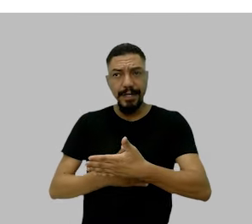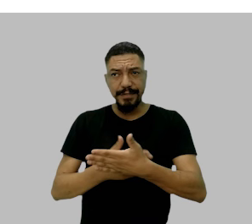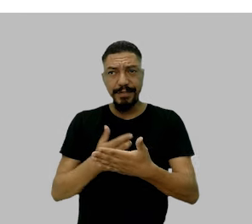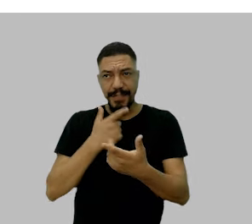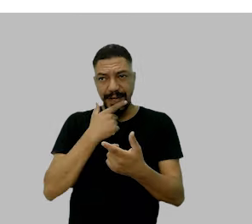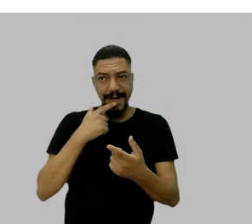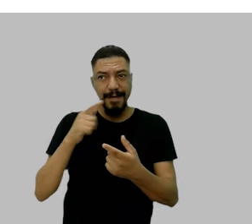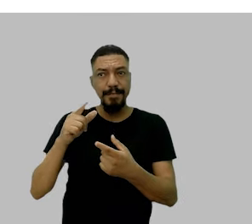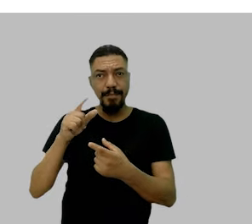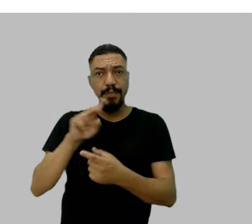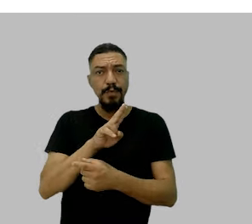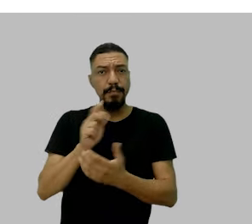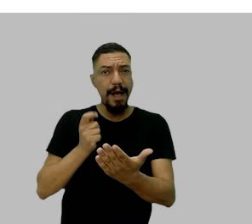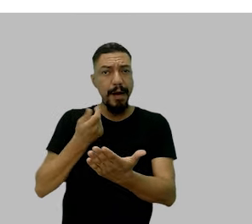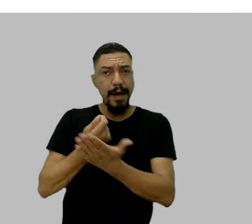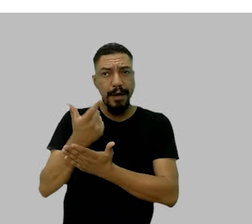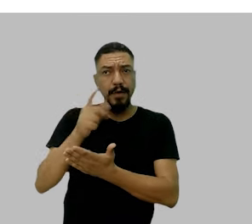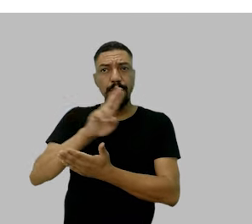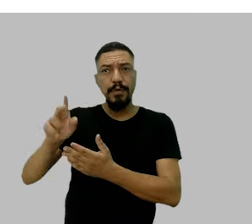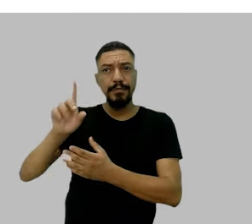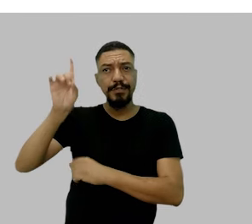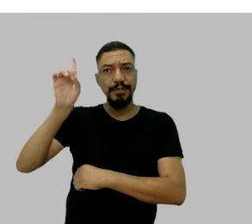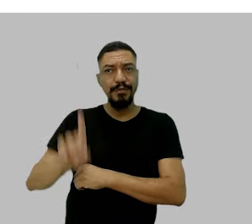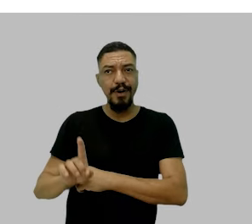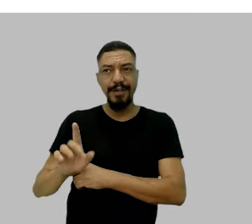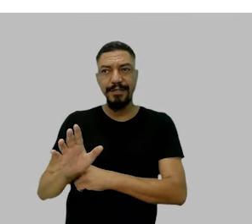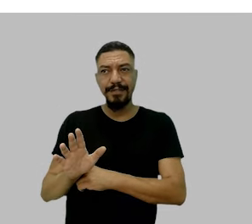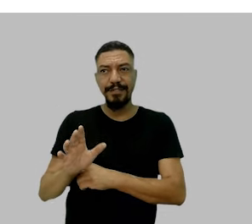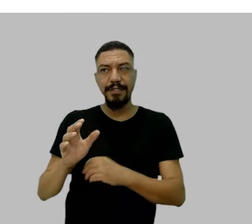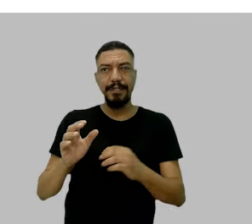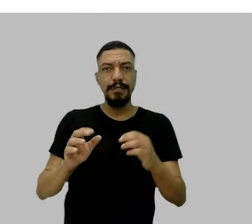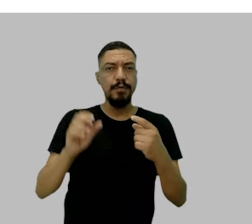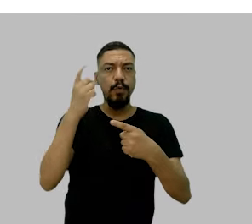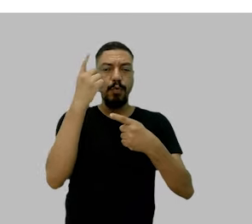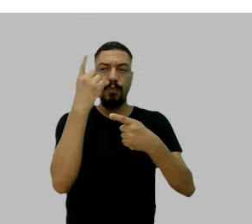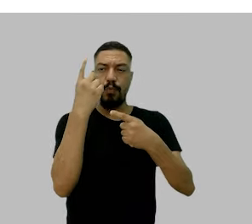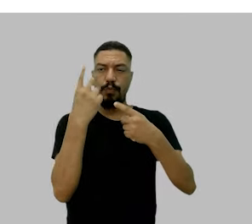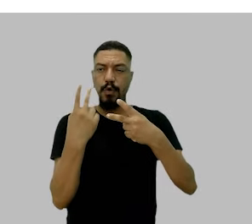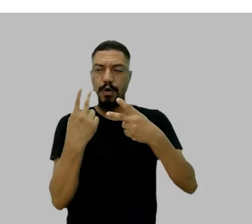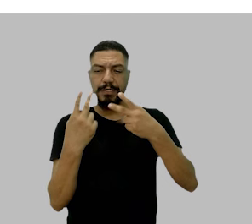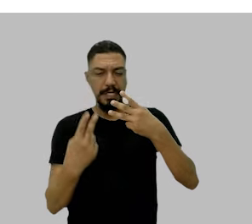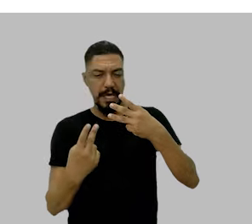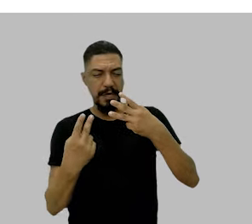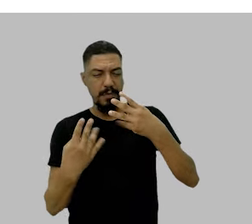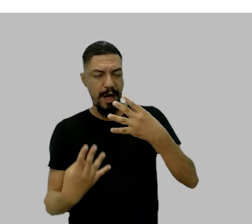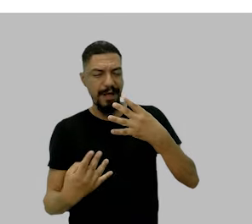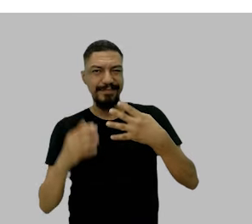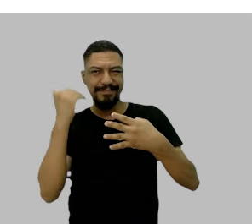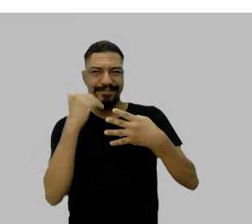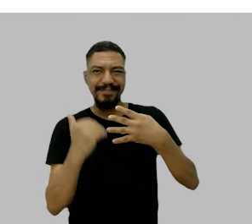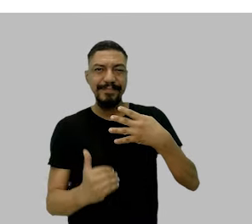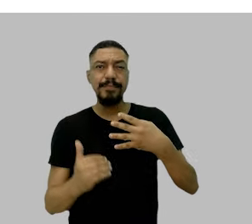diretora, e assim sucessivamente, 002, 003 e tudo mais. E ali na